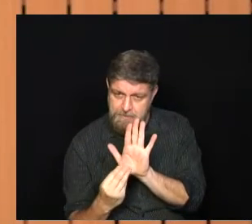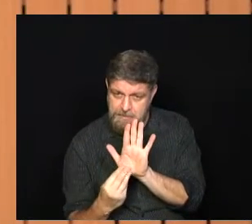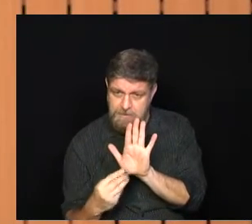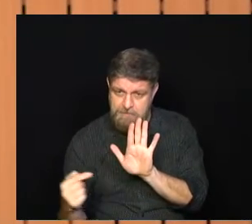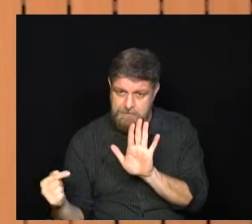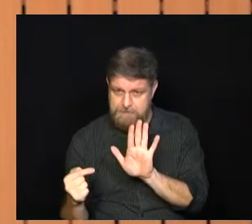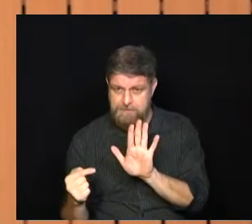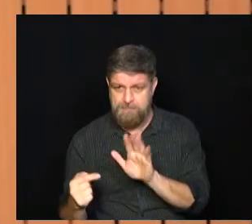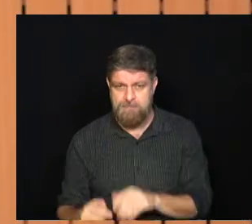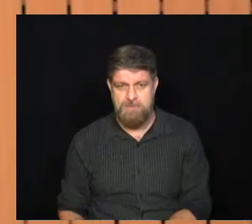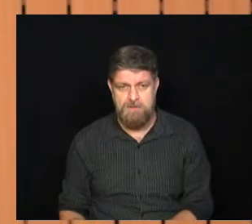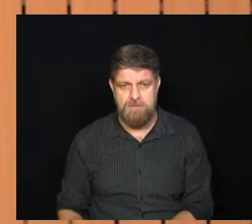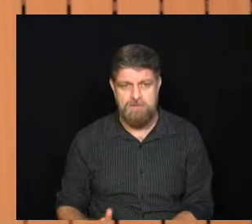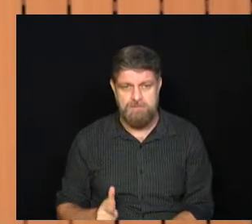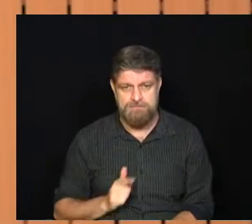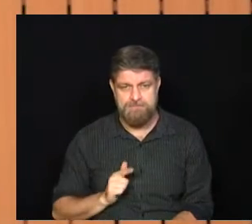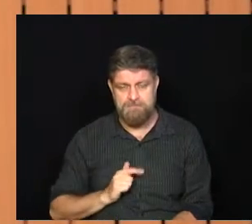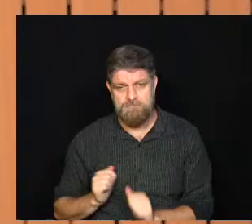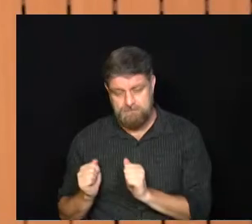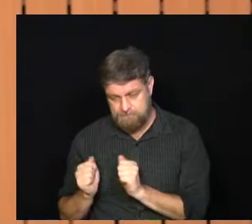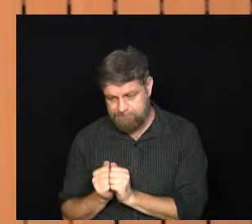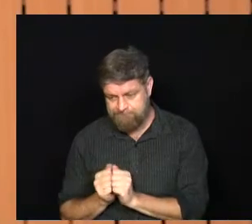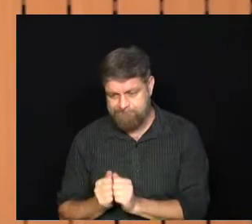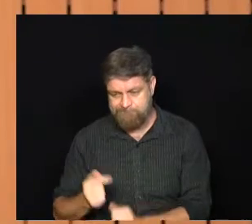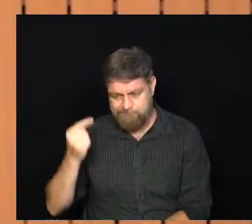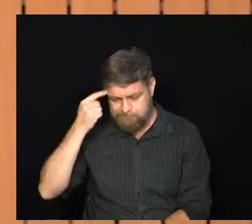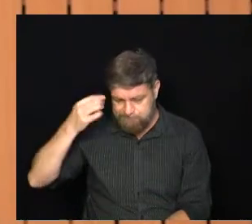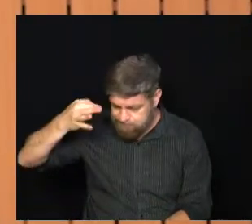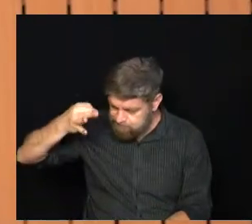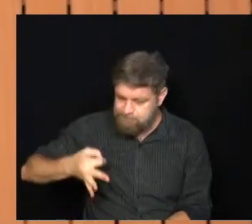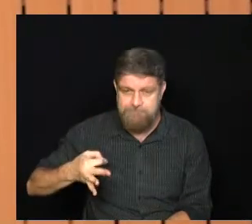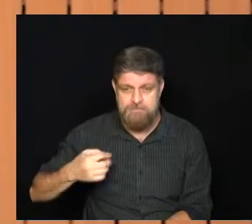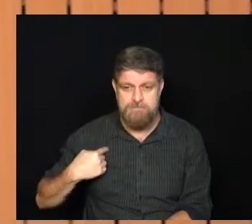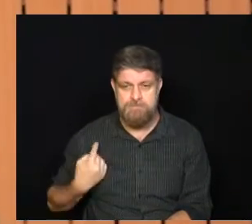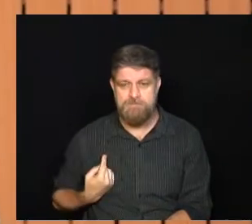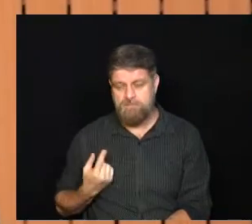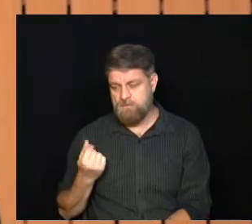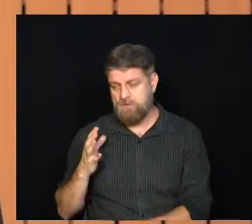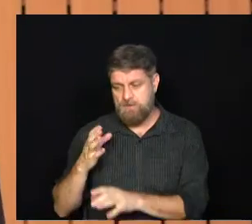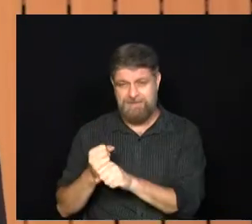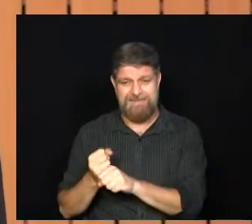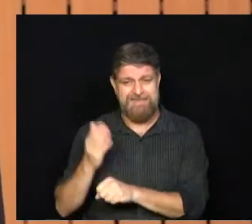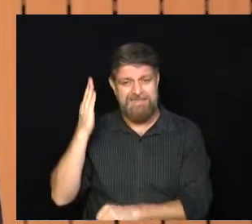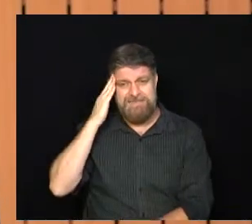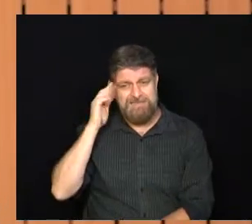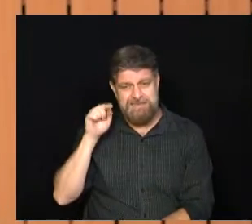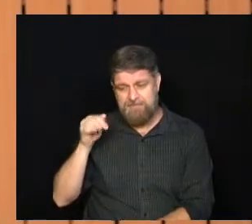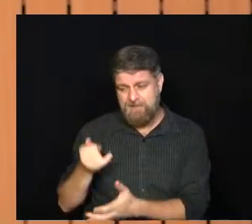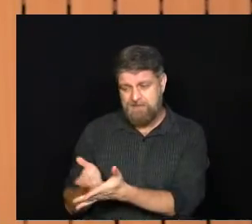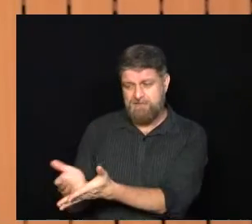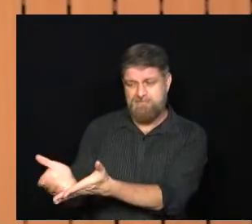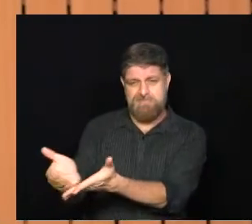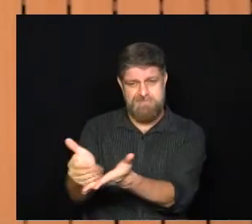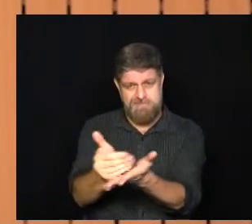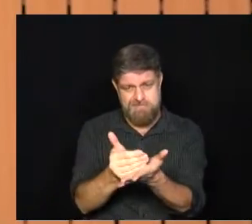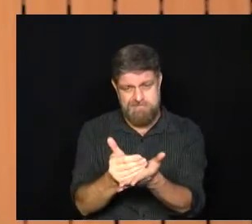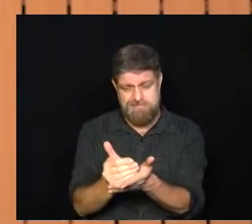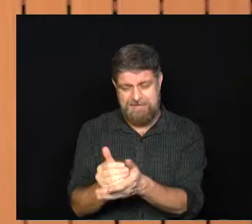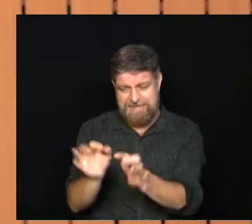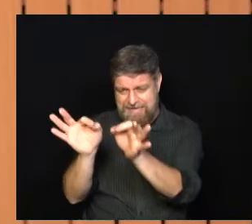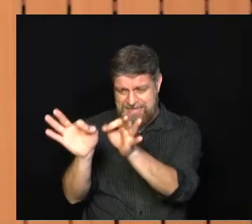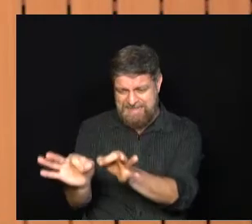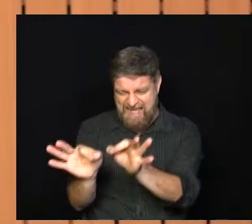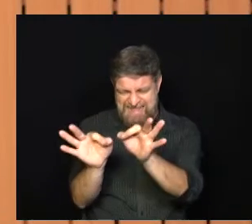com o pé no chão, né, uma receita com a previsão de receitas bem adequadas,